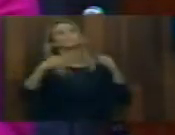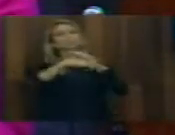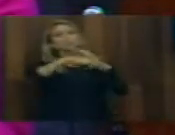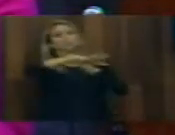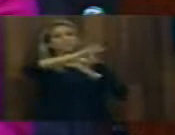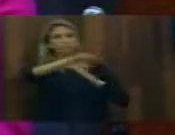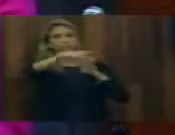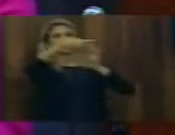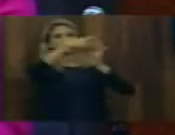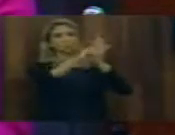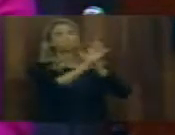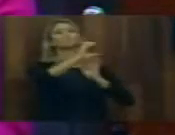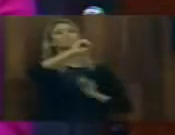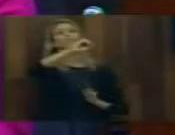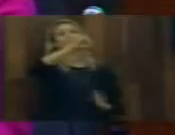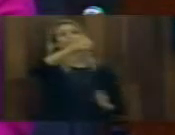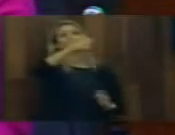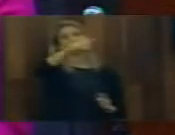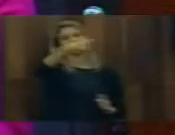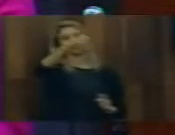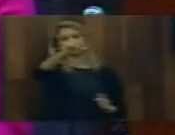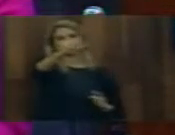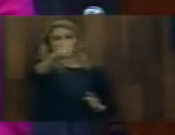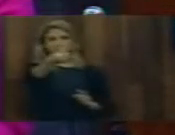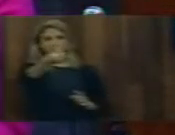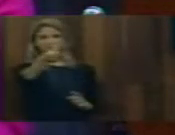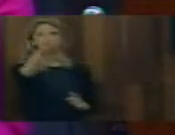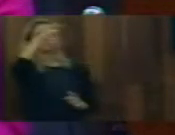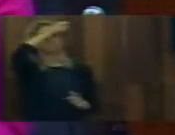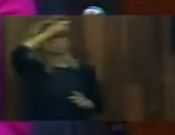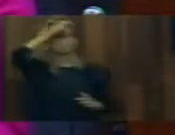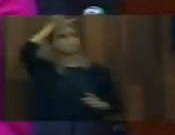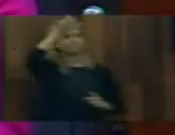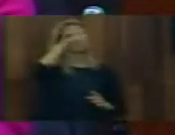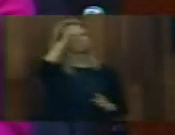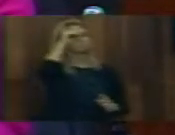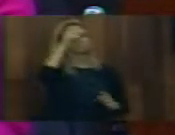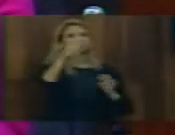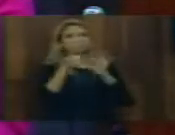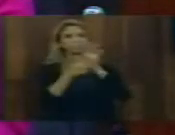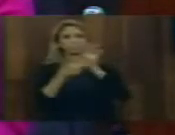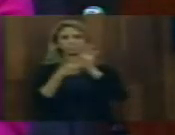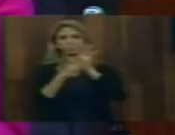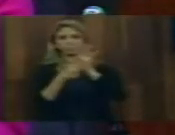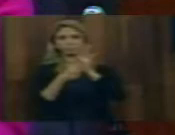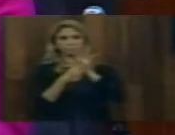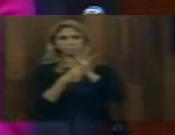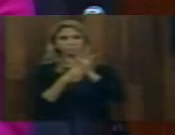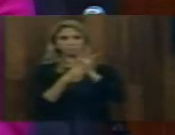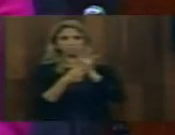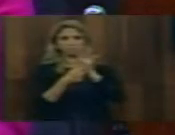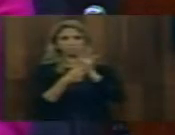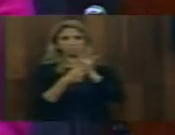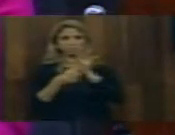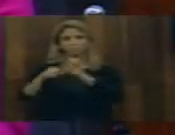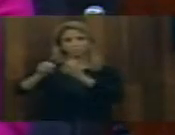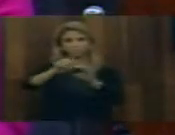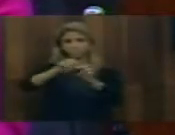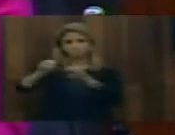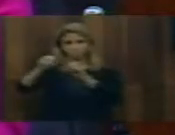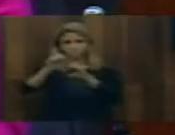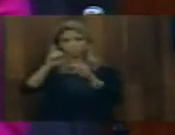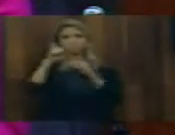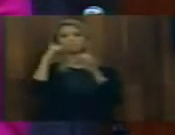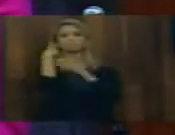Projeto de lei 0176-2019, Adriano Guilherme Esteves Moreno, dispõe sobre a docência em educação física na